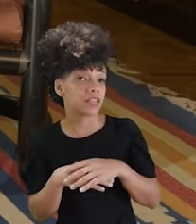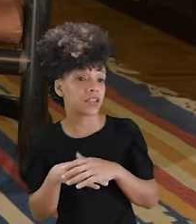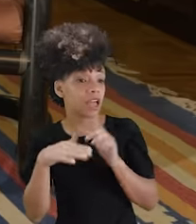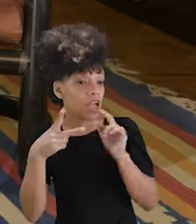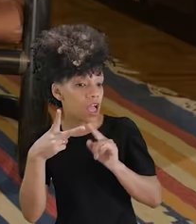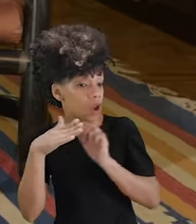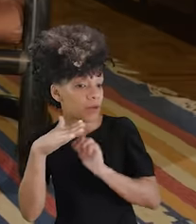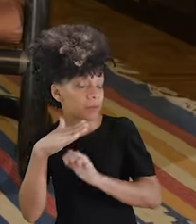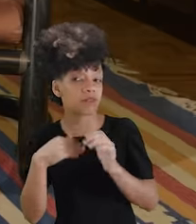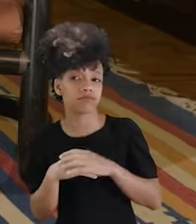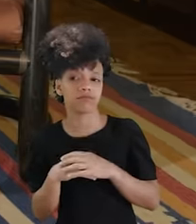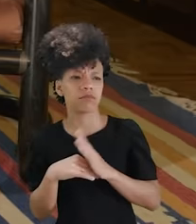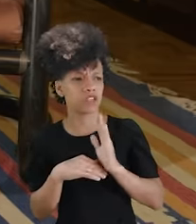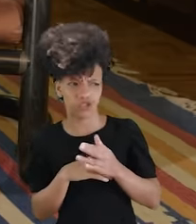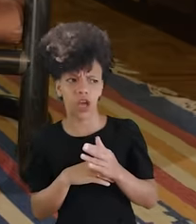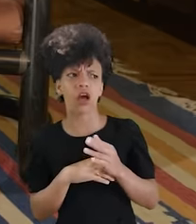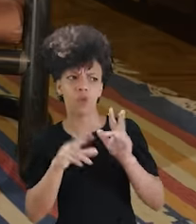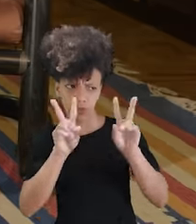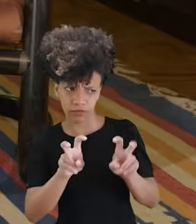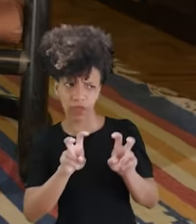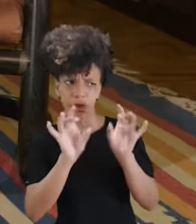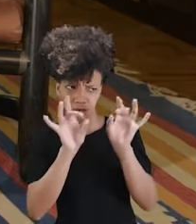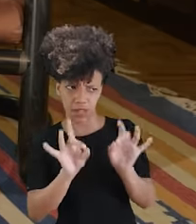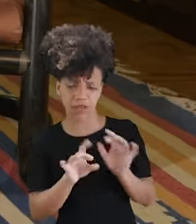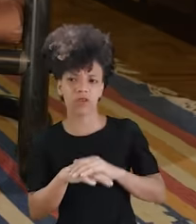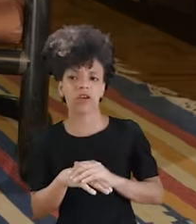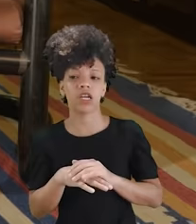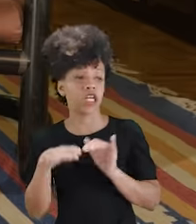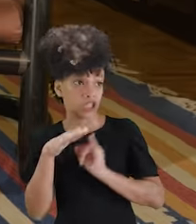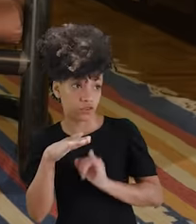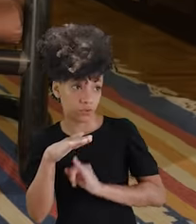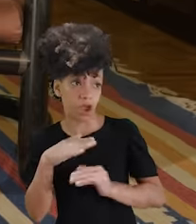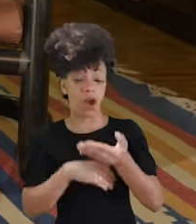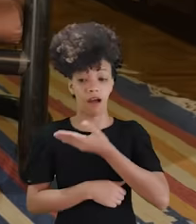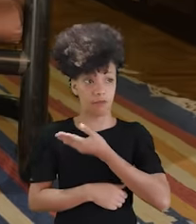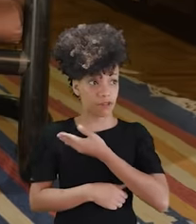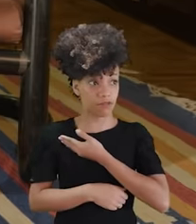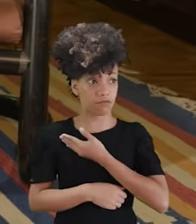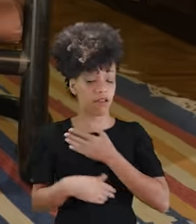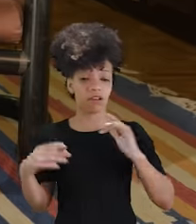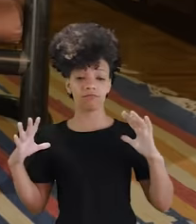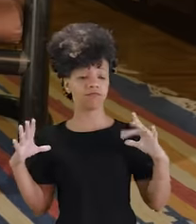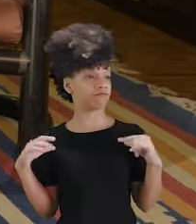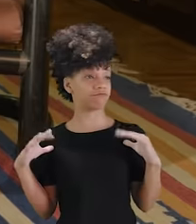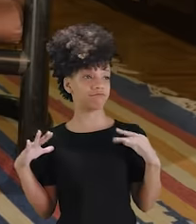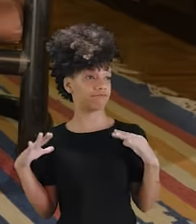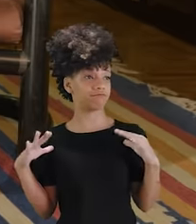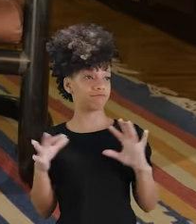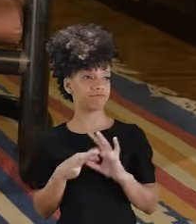era uma companhia que era muito levava um tema informal amigável e